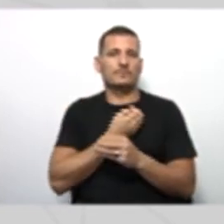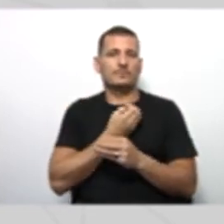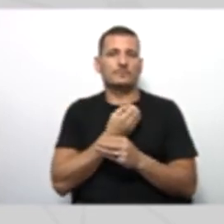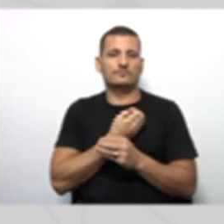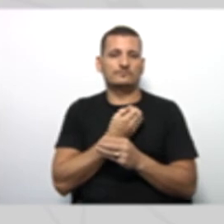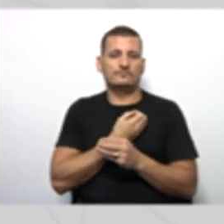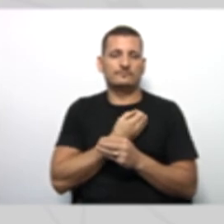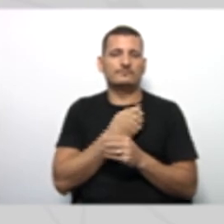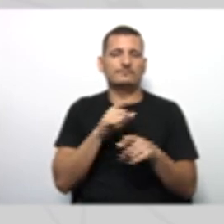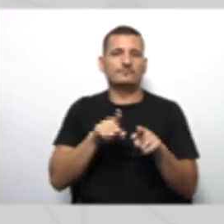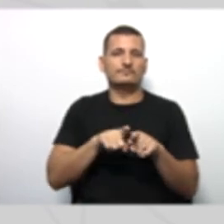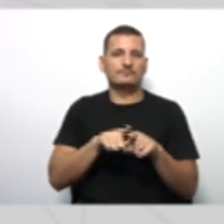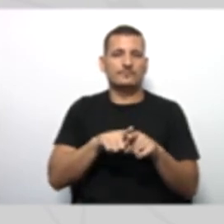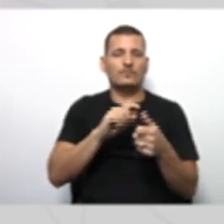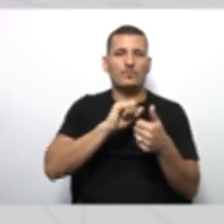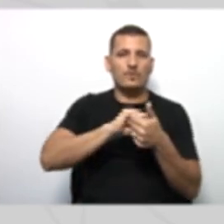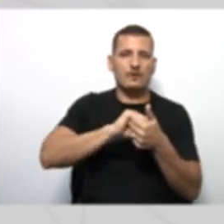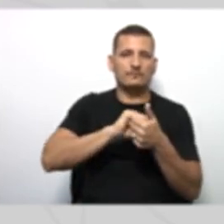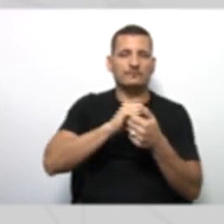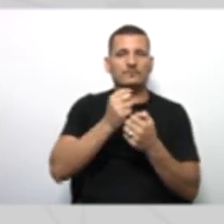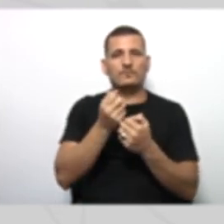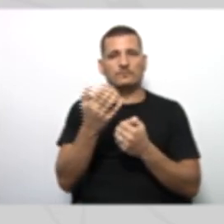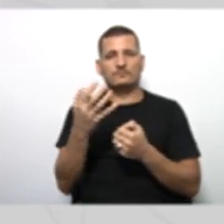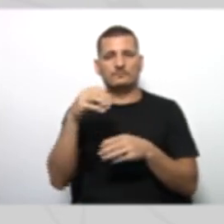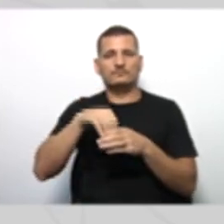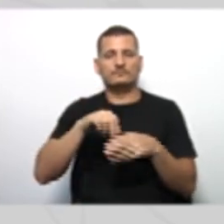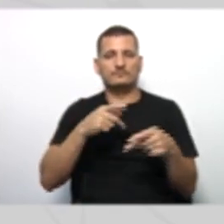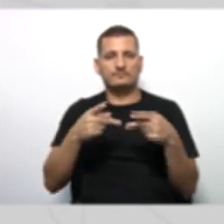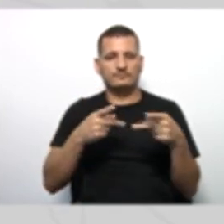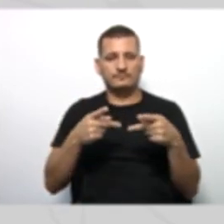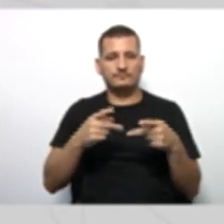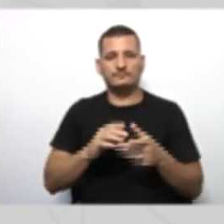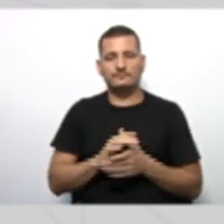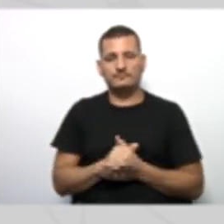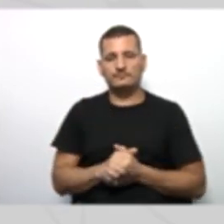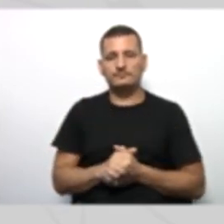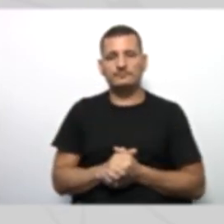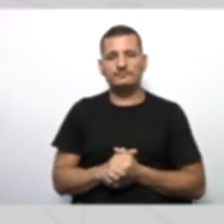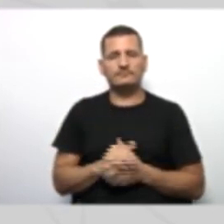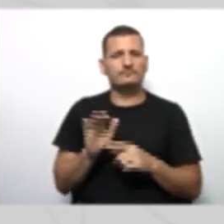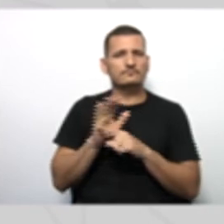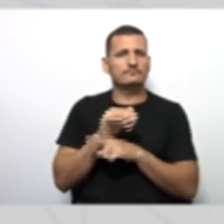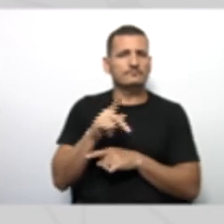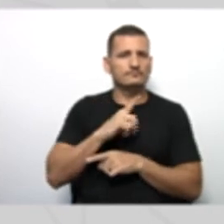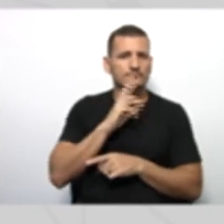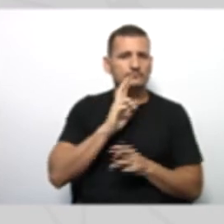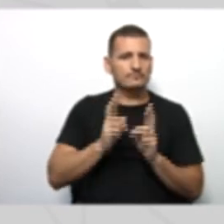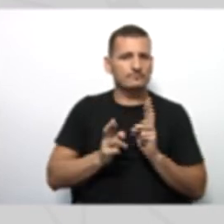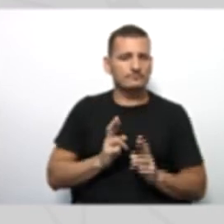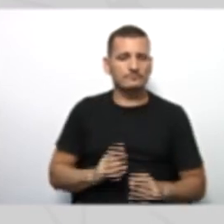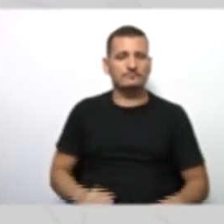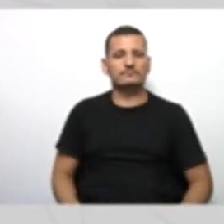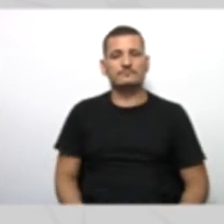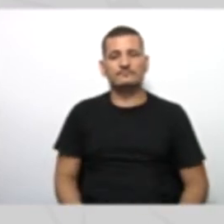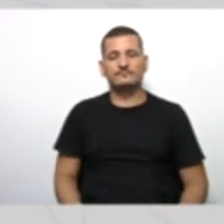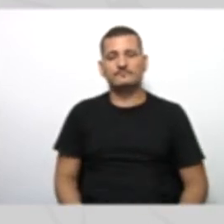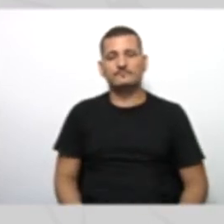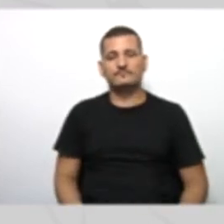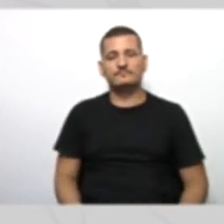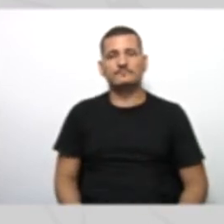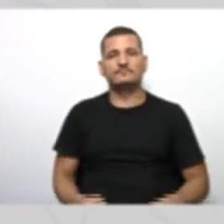precisa realizar a aquisição de 50 veículos. Faça o planejamento de 3 possíveis riscos dessa